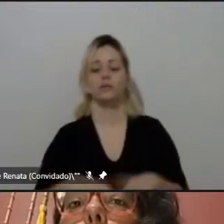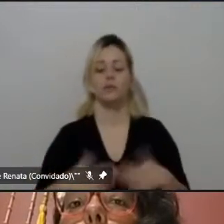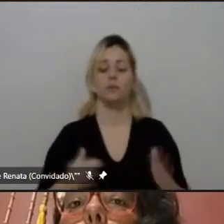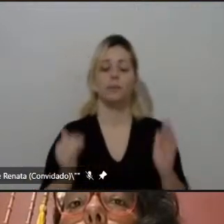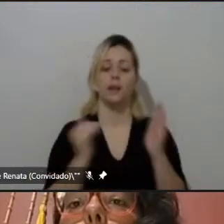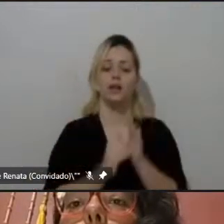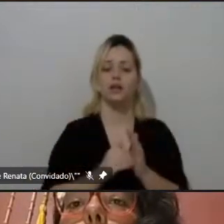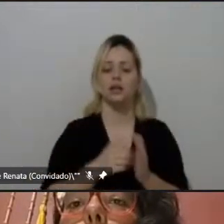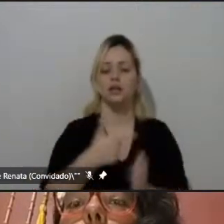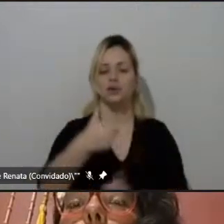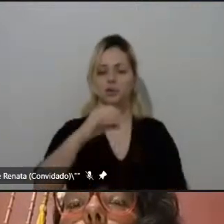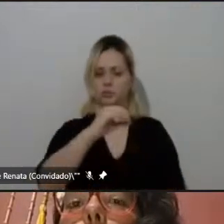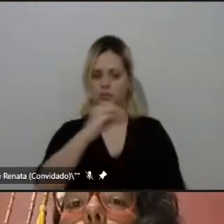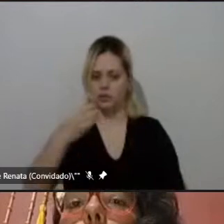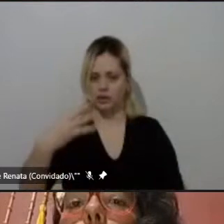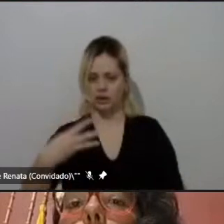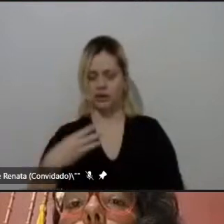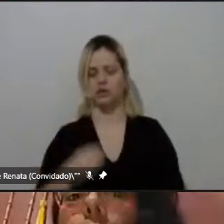Lula, na minha opinião,